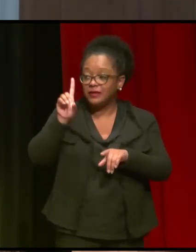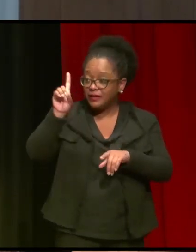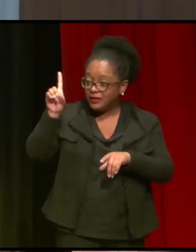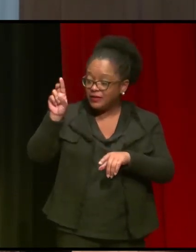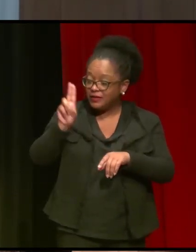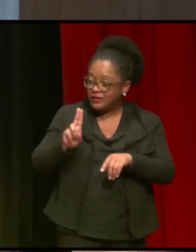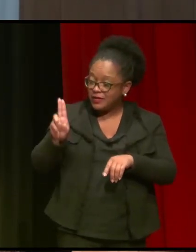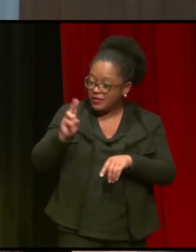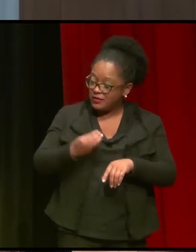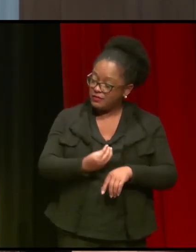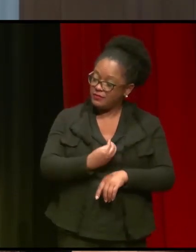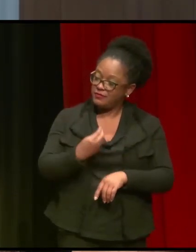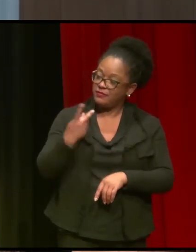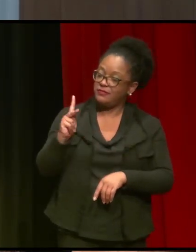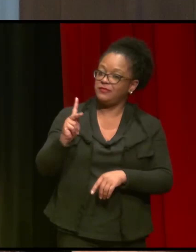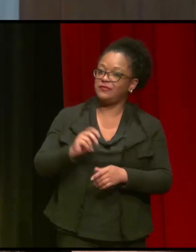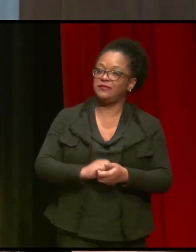nele.